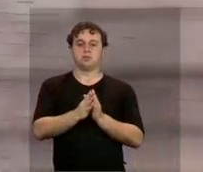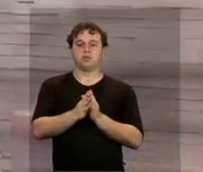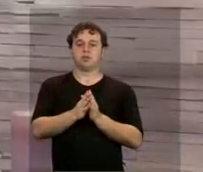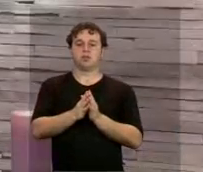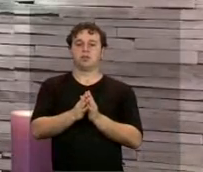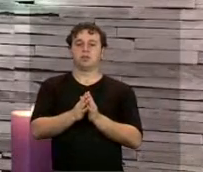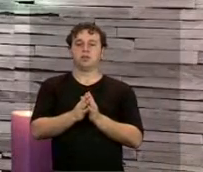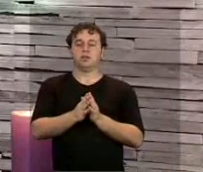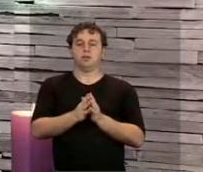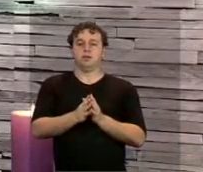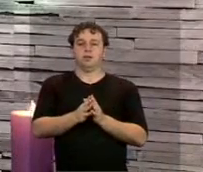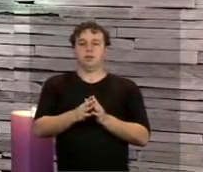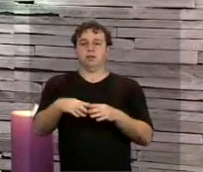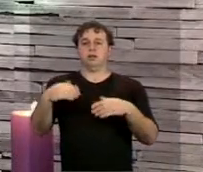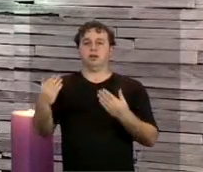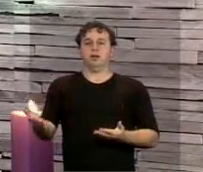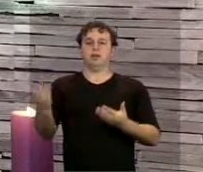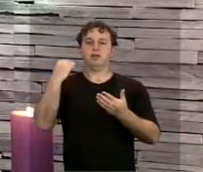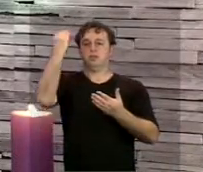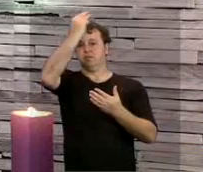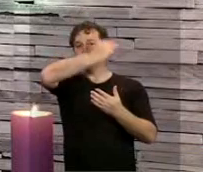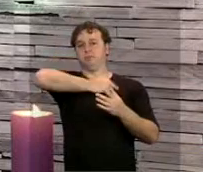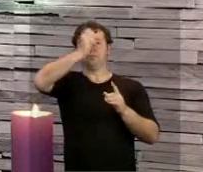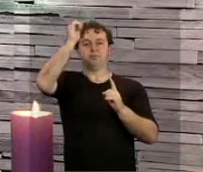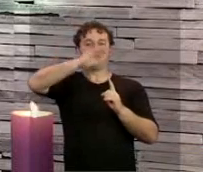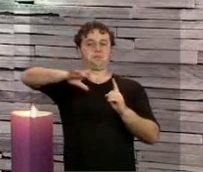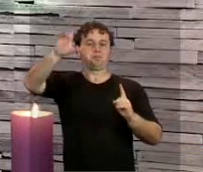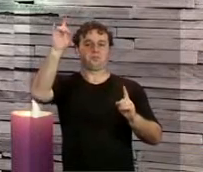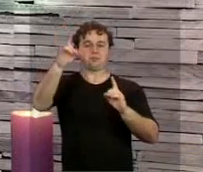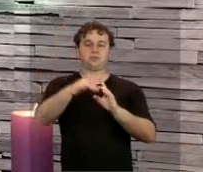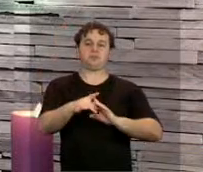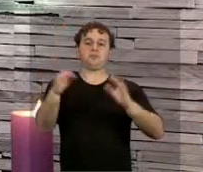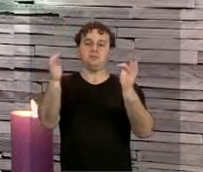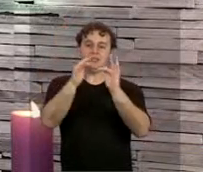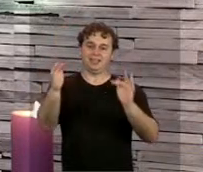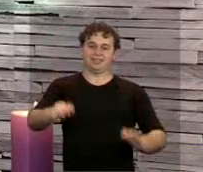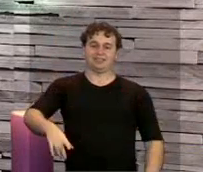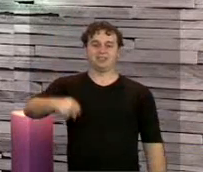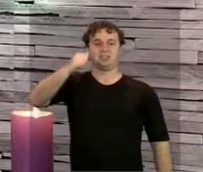Amém. Ave Maria, cheia de graça, o Senhor é convosco.